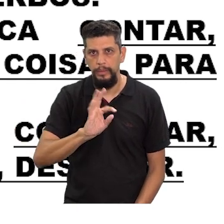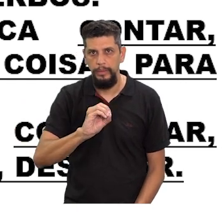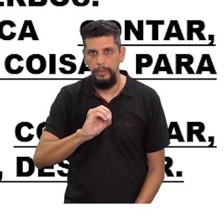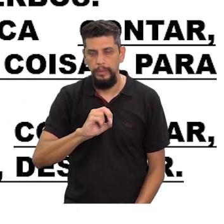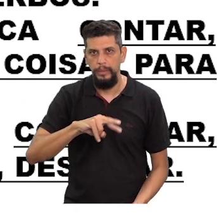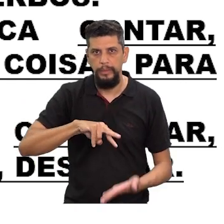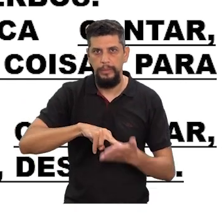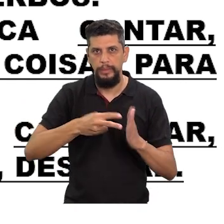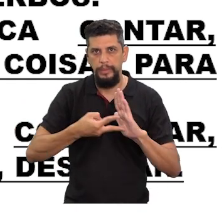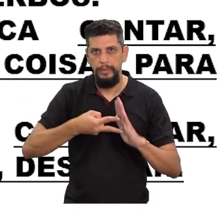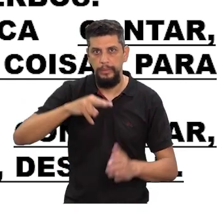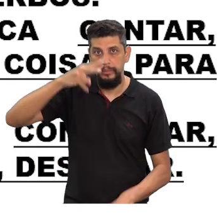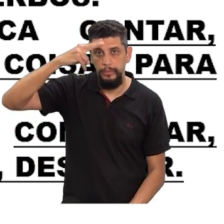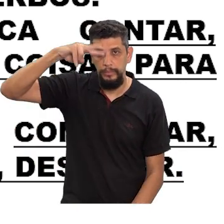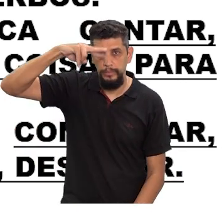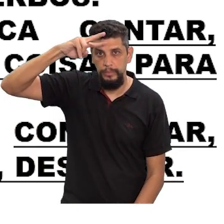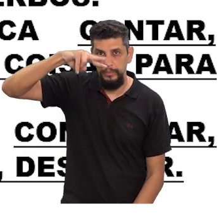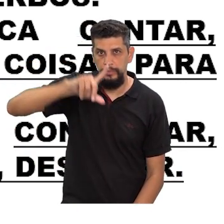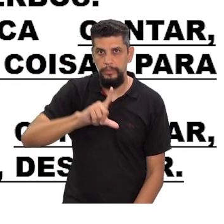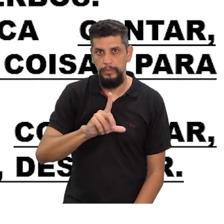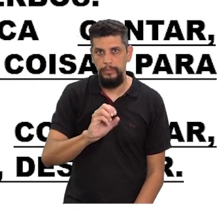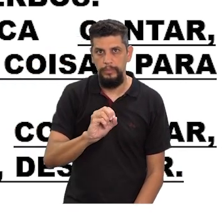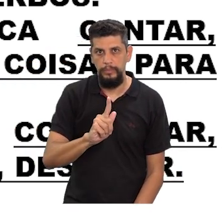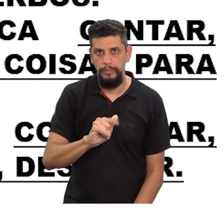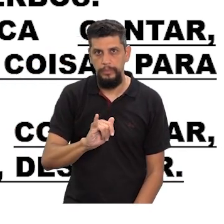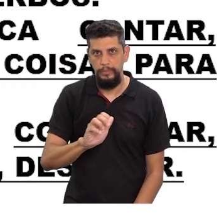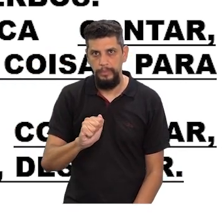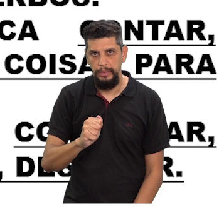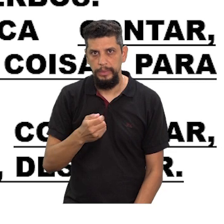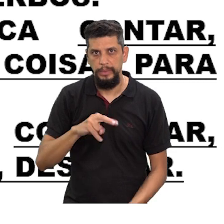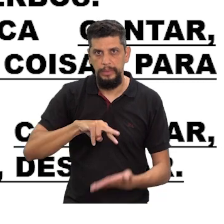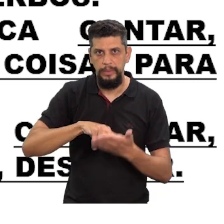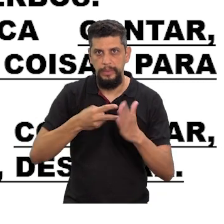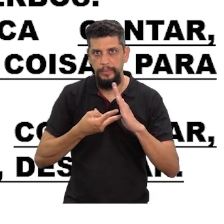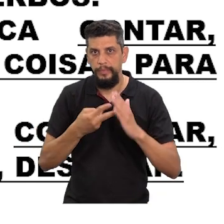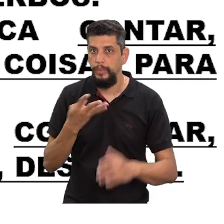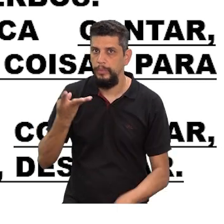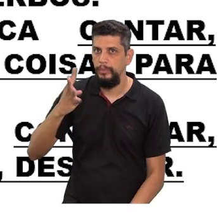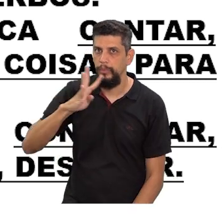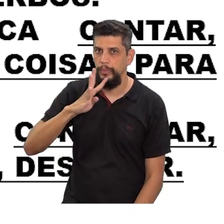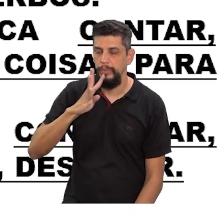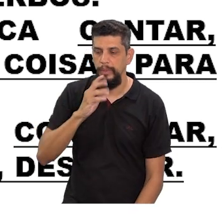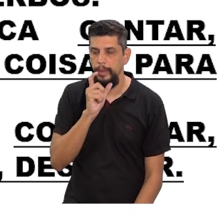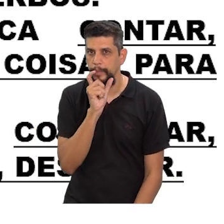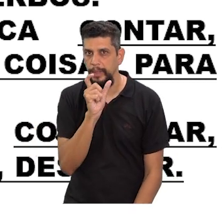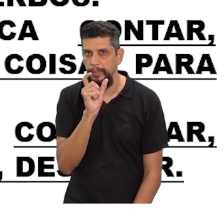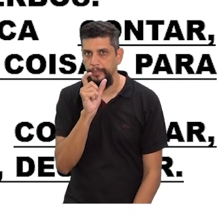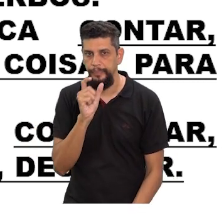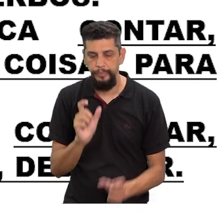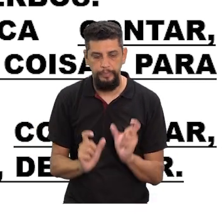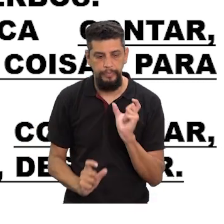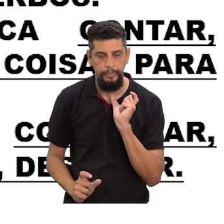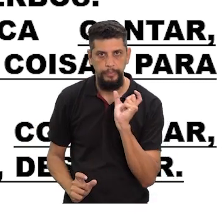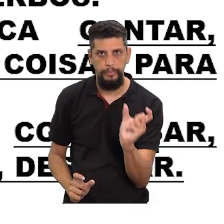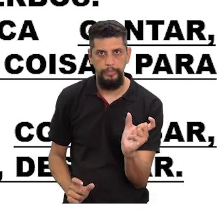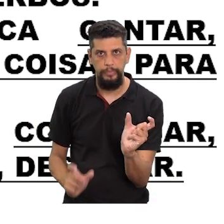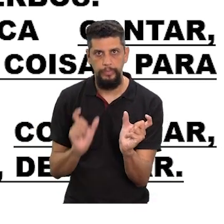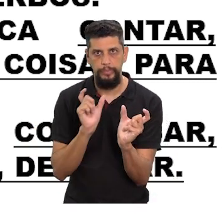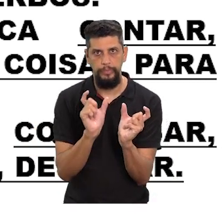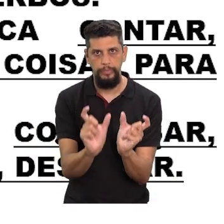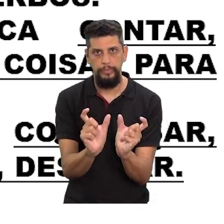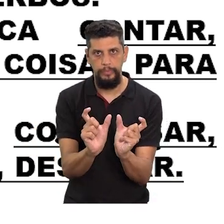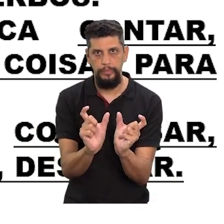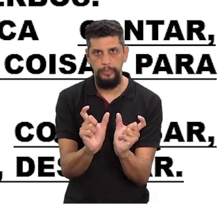mitos, significando história, e logia, significando conhecimento. E a palavra mito vem de dois verbos, olha